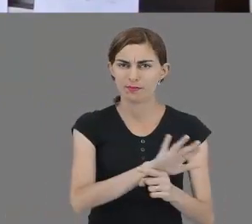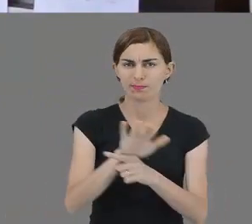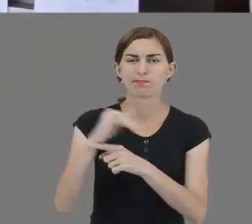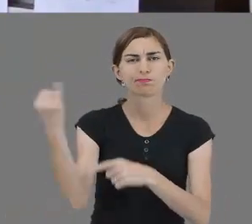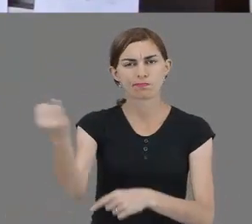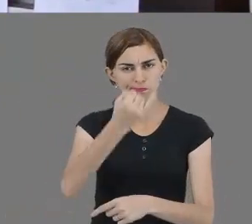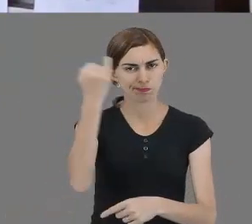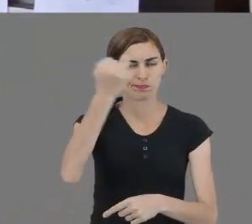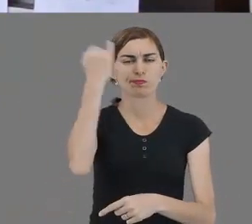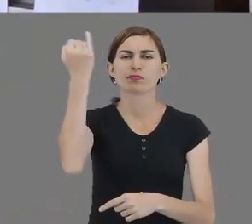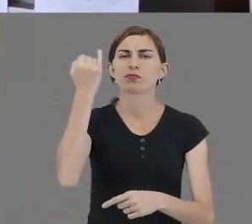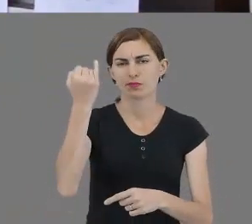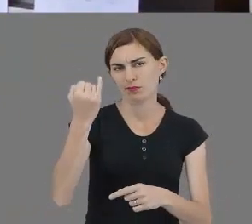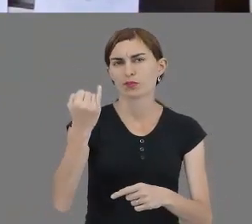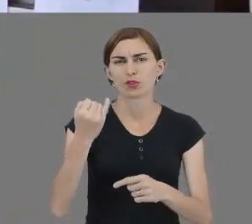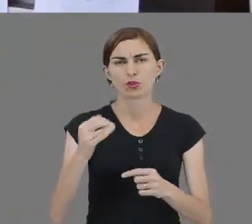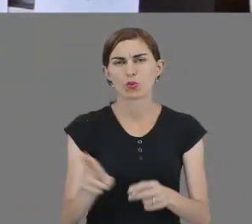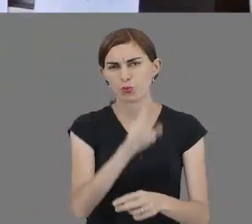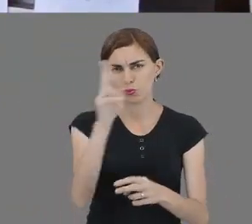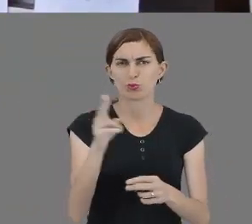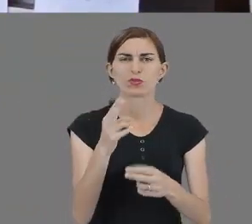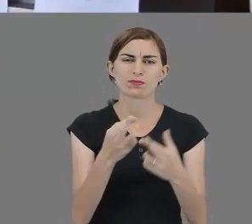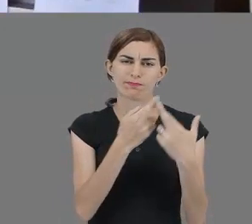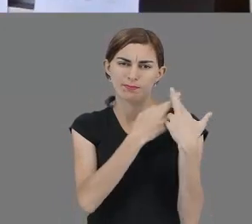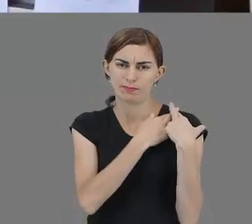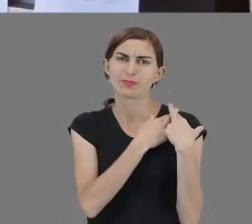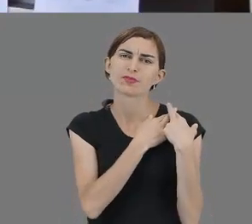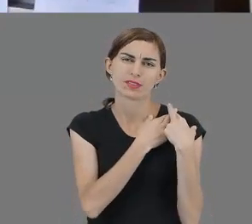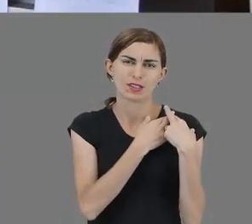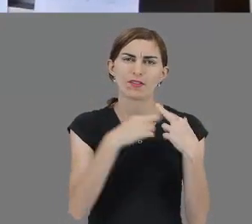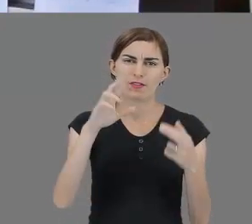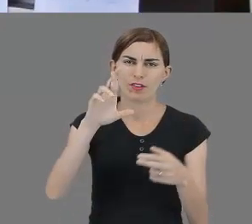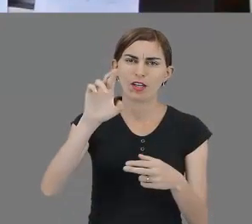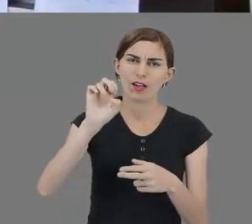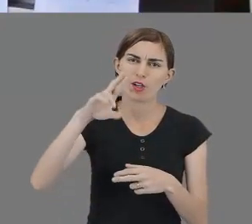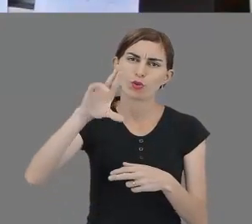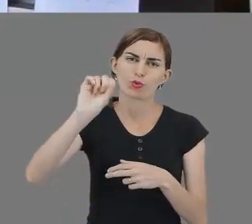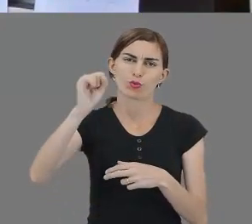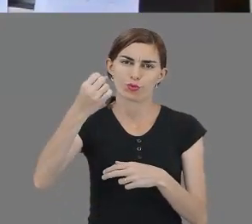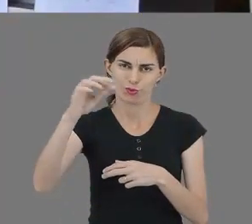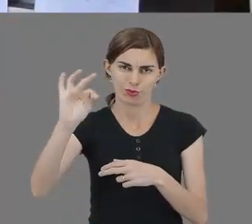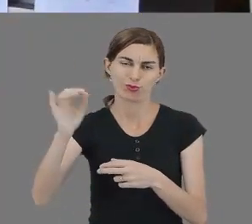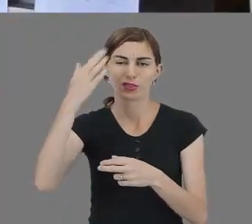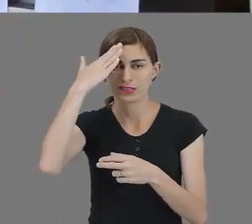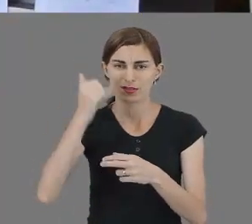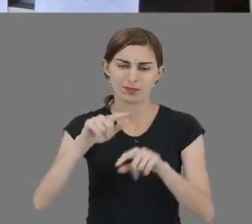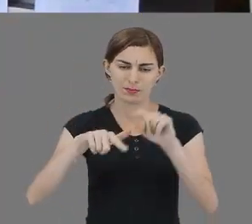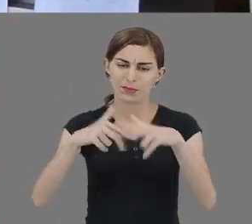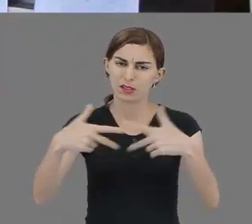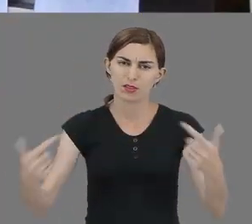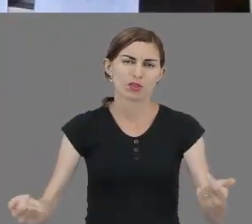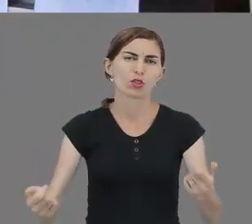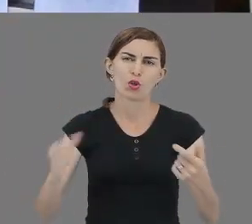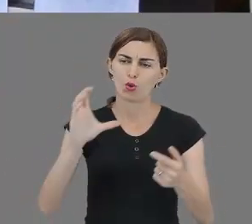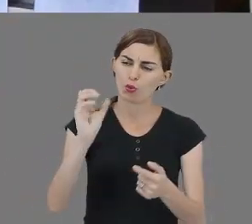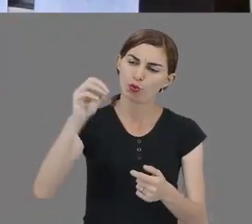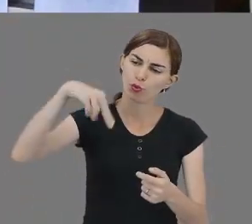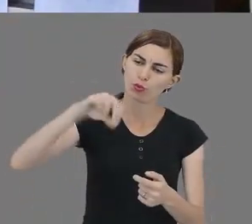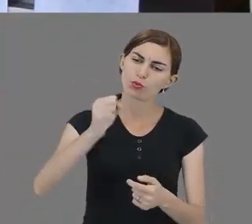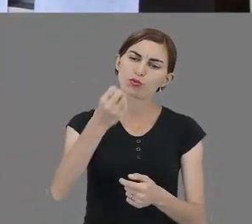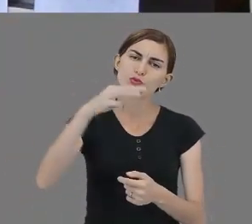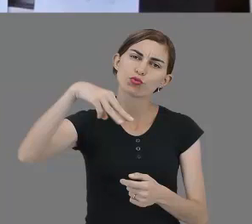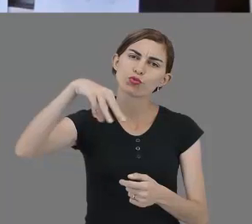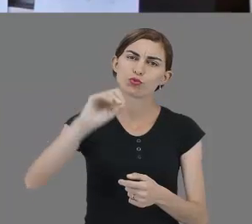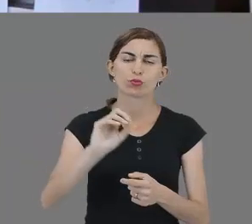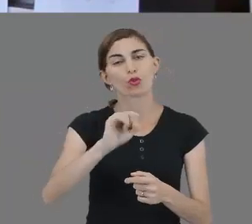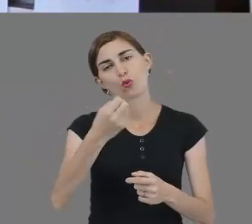ferramenta importante na utilização responsável desses recursos. Sabemos que um material, seja ele de consumo,